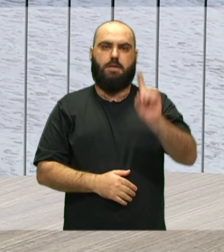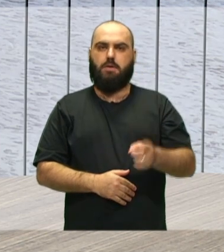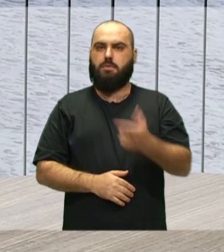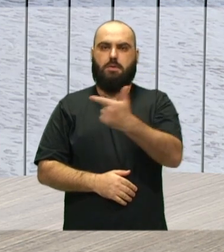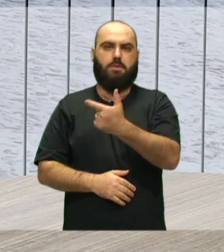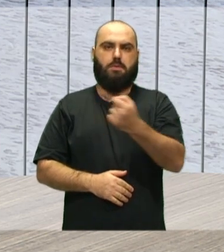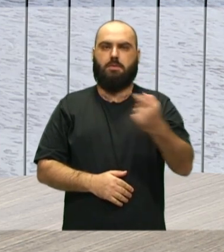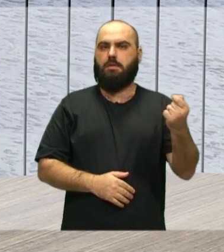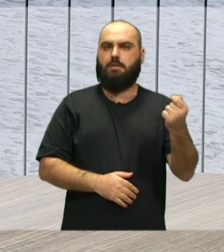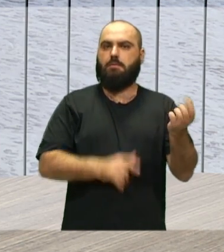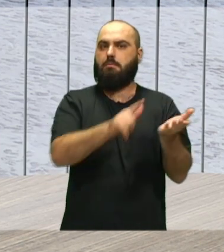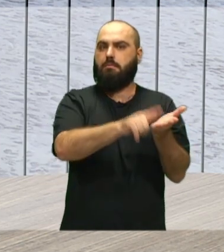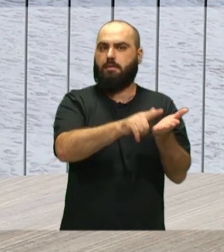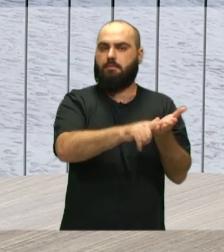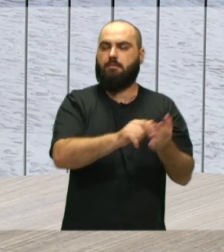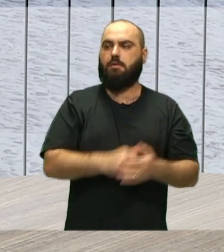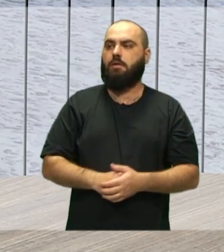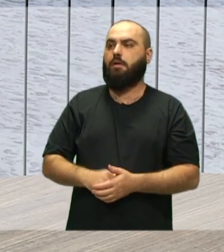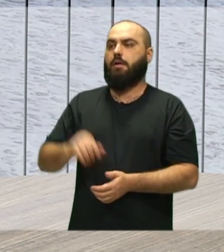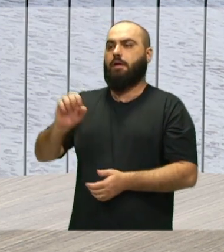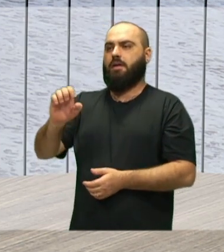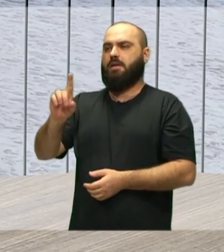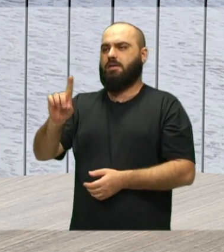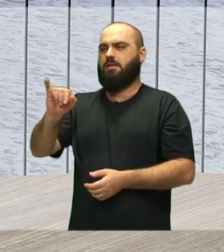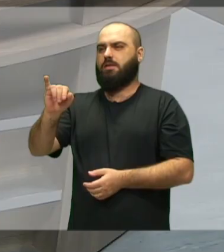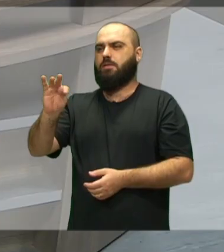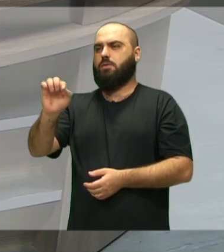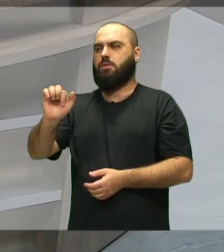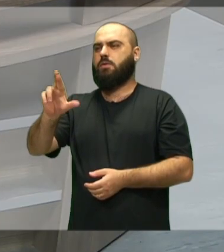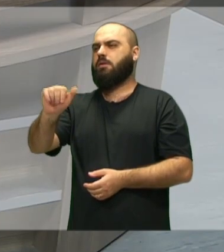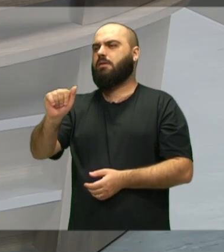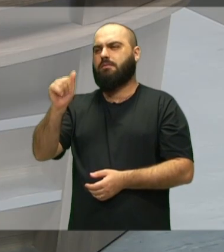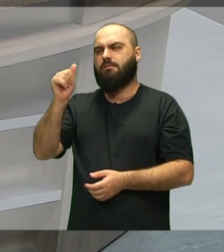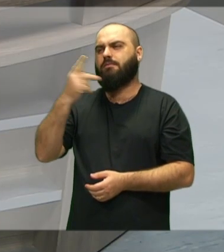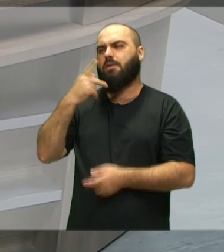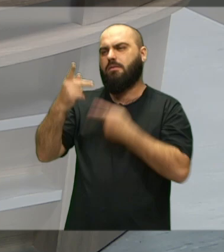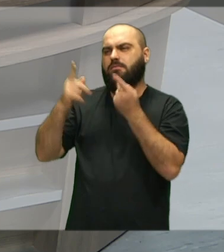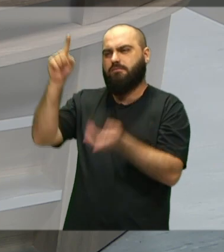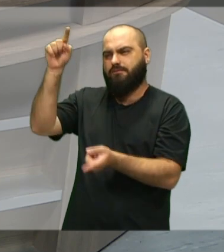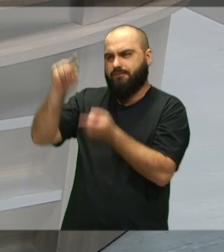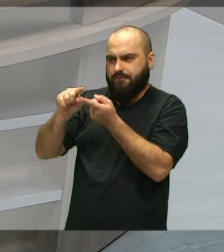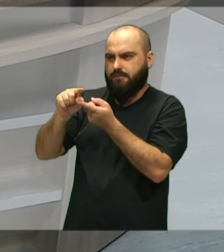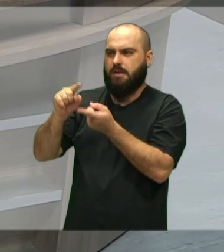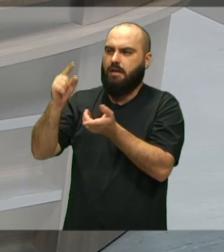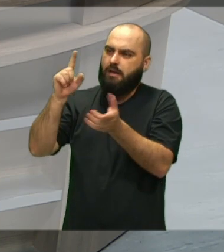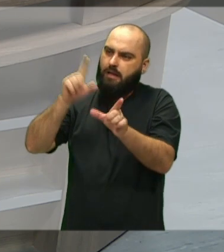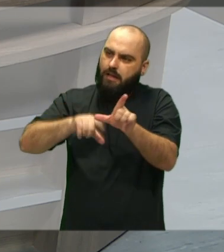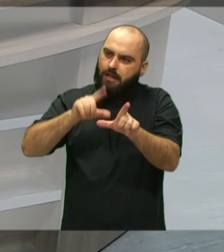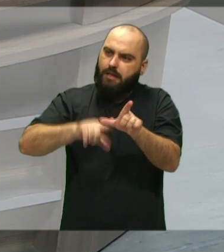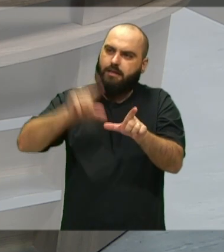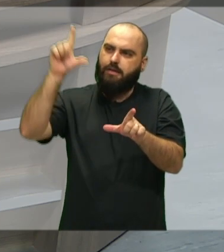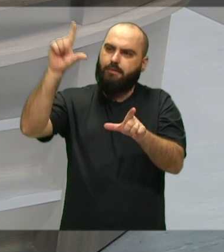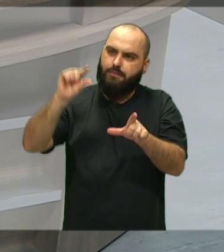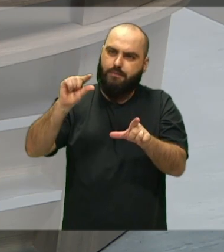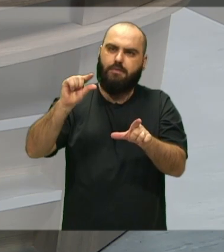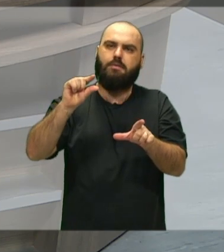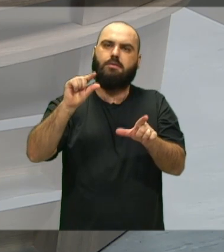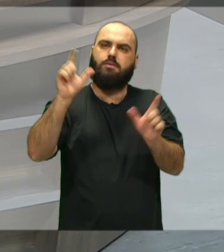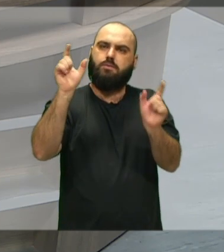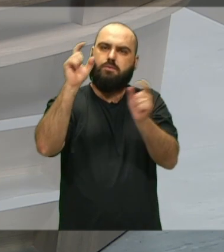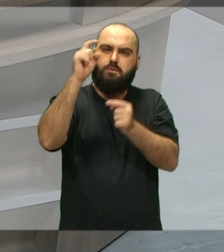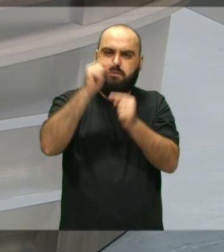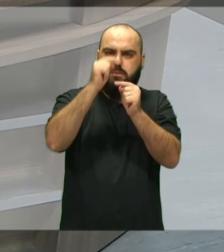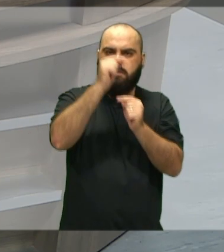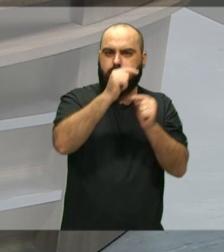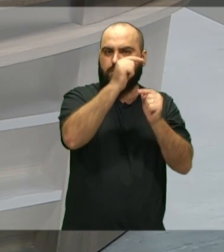páginas, a editora veio com uma proposta, né? Vamos tentar dar uma diminuída, diminuímos um pouquinho a letra, diminuímos um pouquinho o espaço,